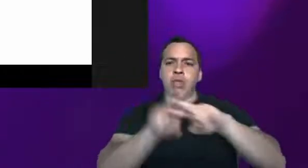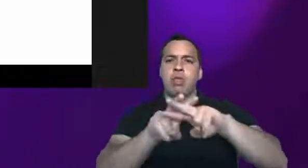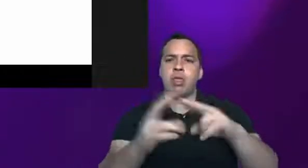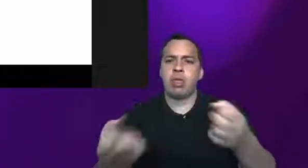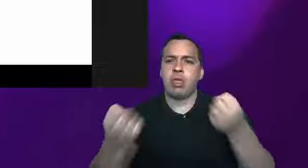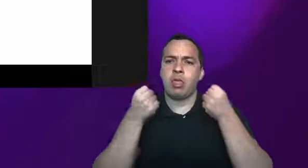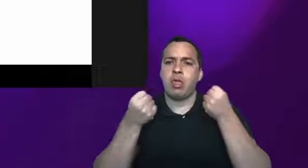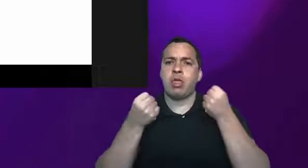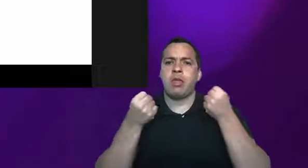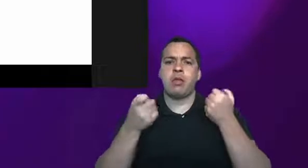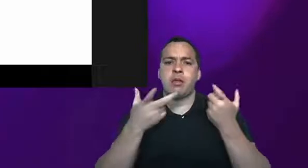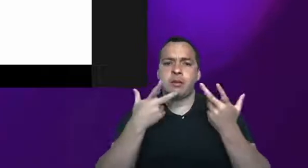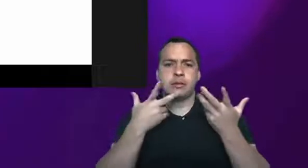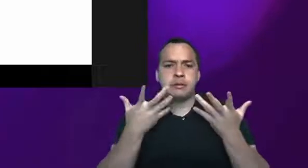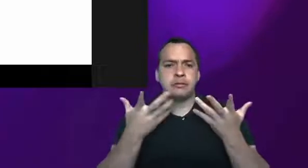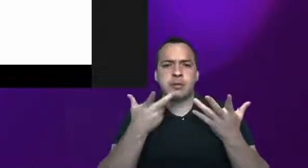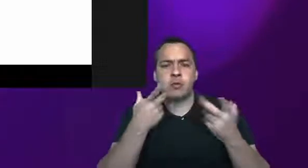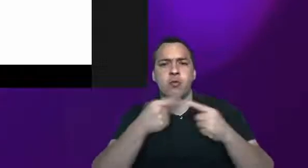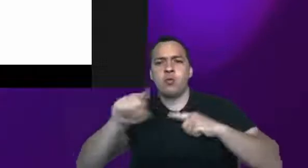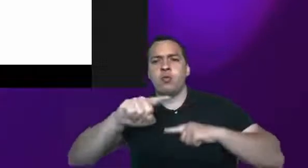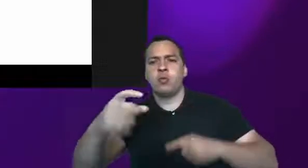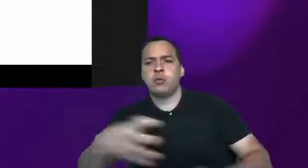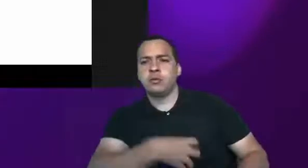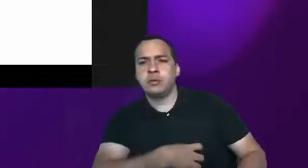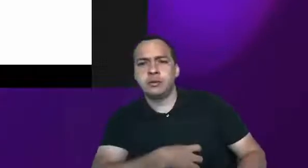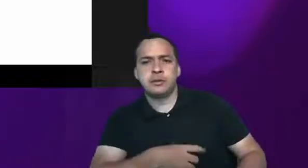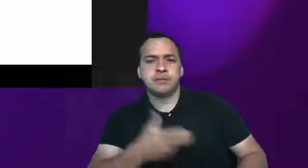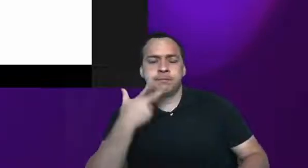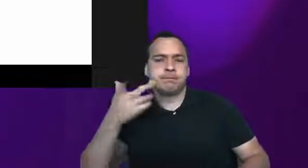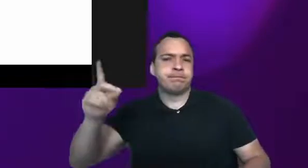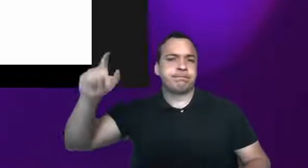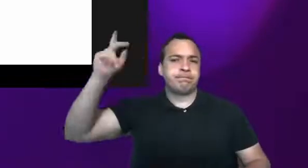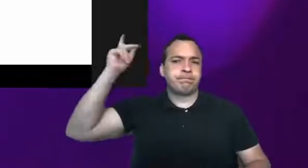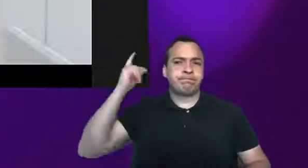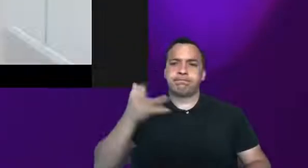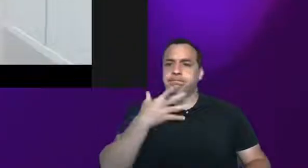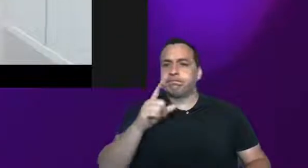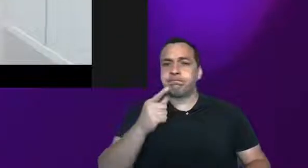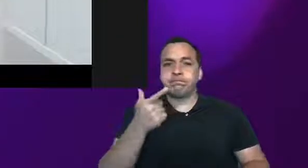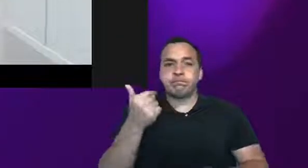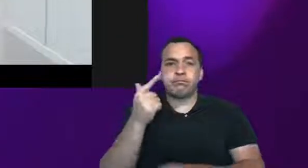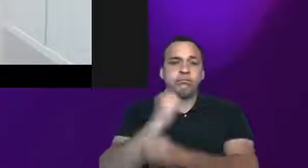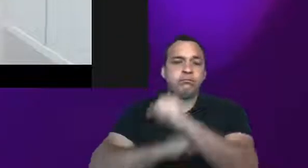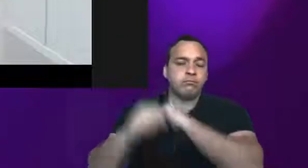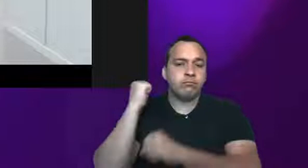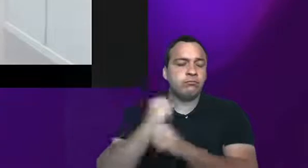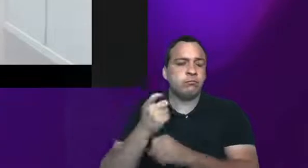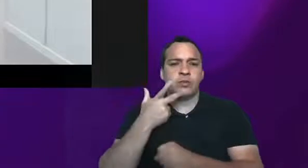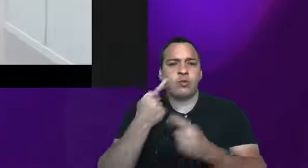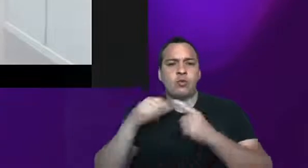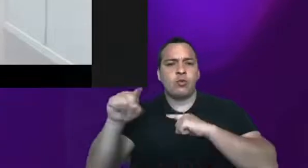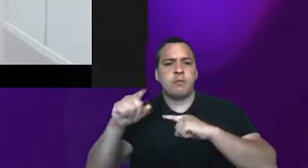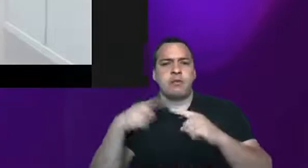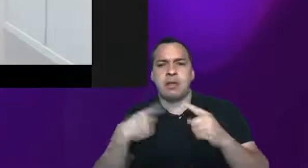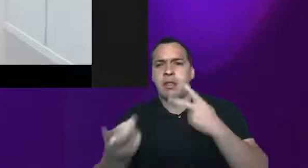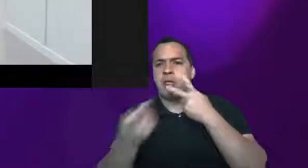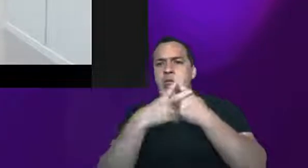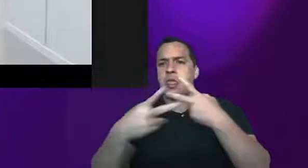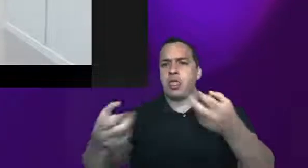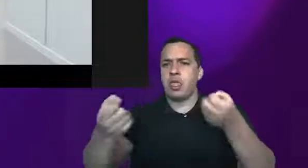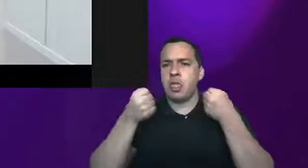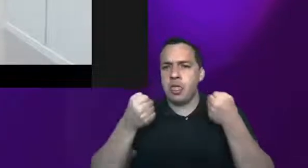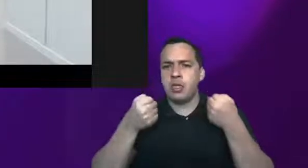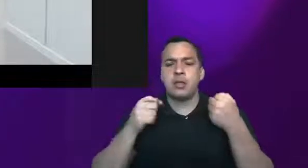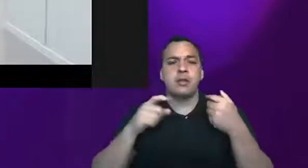isto não era uma indicação para transplante. E não era reconhecida nessa altura, há 12 anos atrás, como uma indicação para transplante. Então, 1 ano